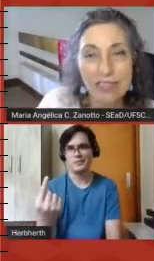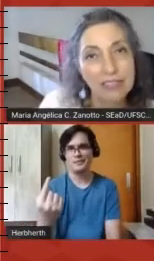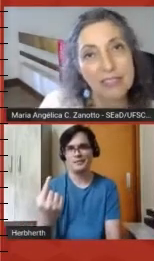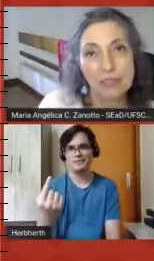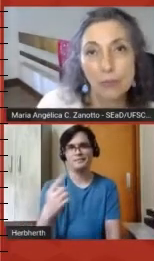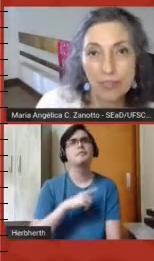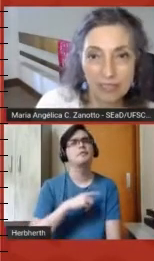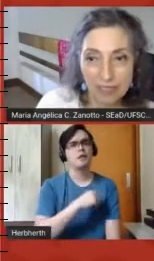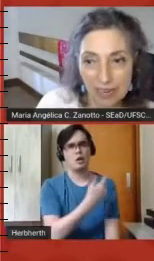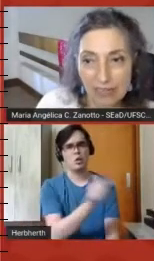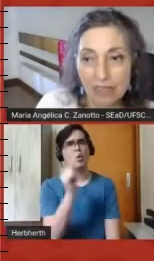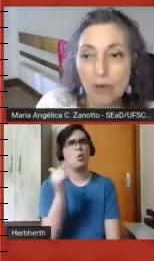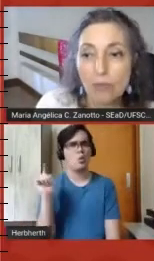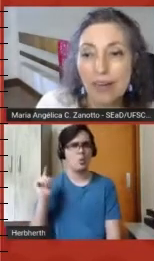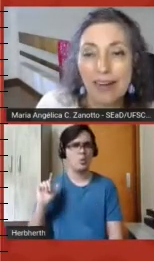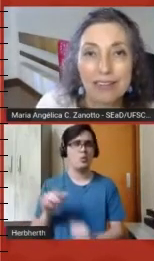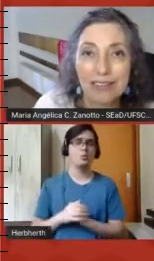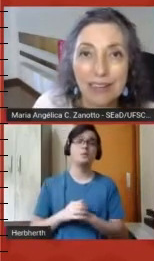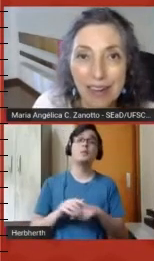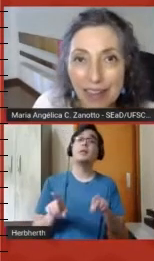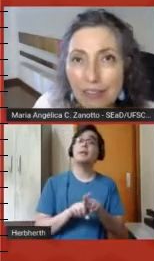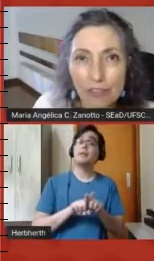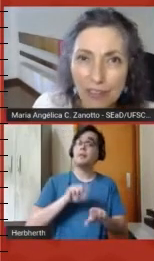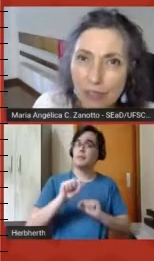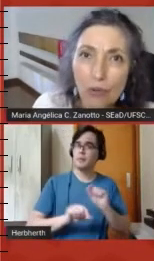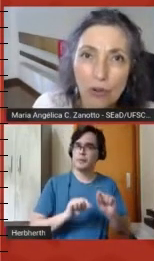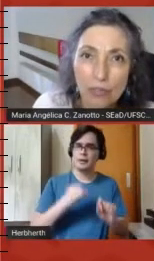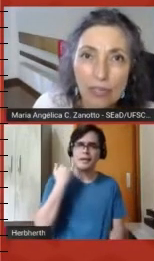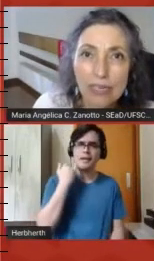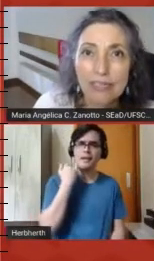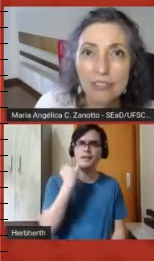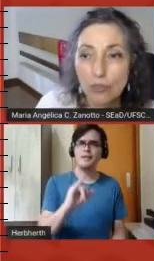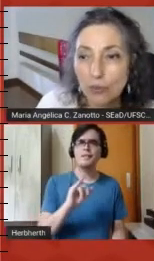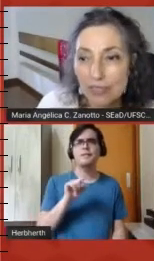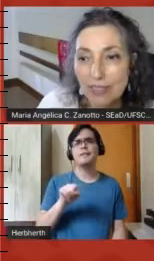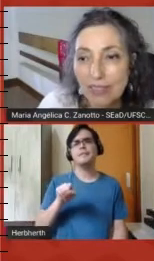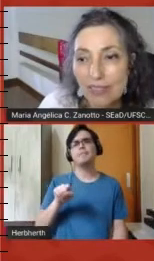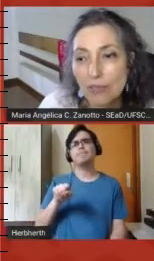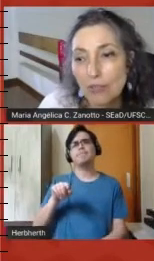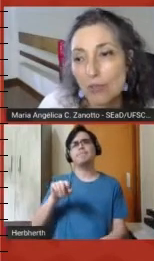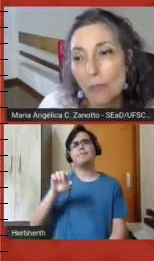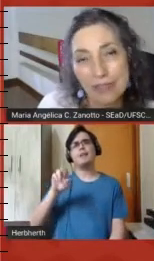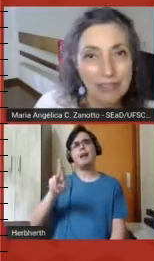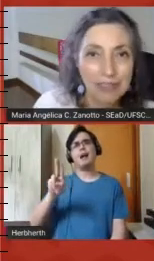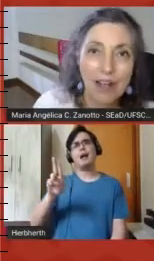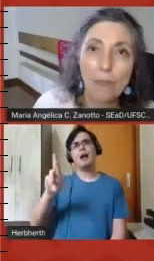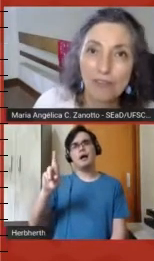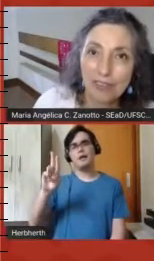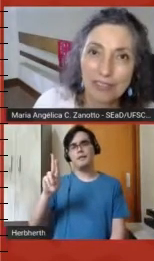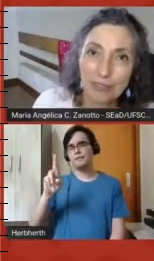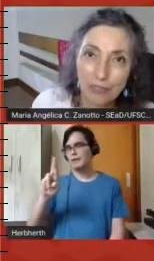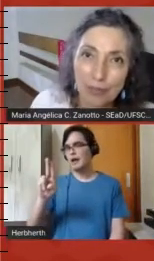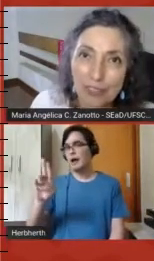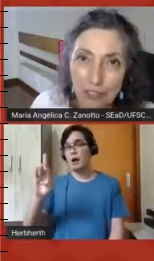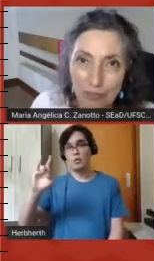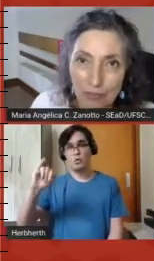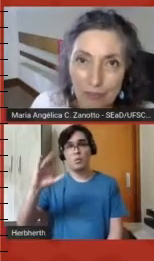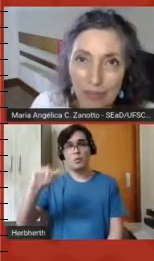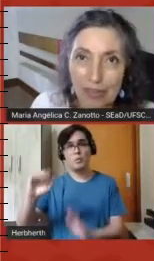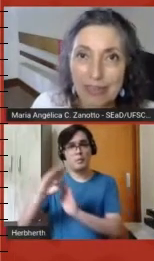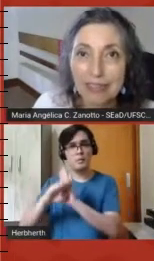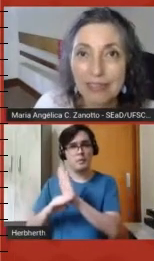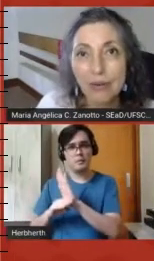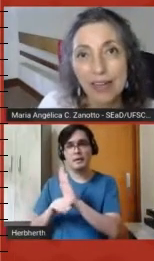as evidências que as rubricas trazem como um caráter classificatório, desconsiderando o seu potencial para avaliação